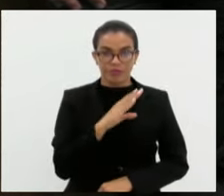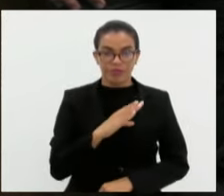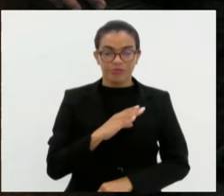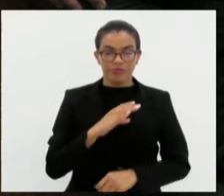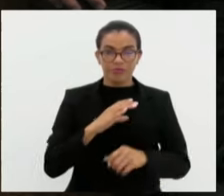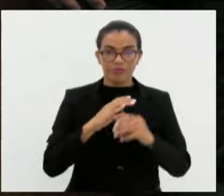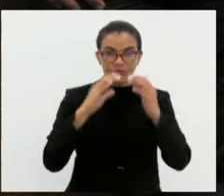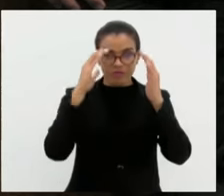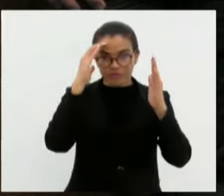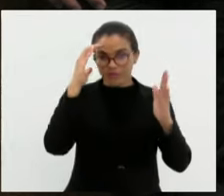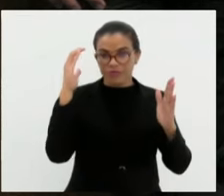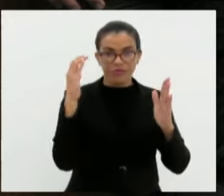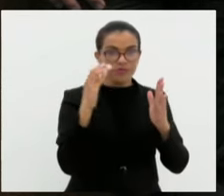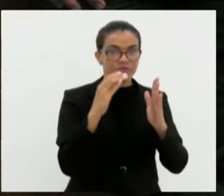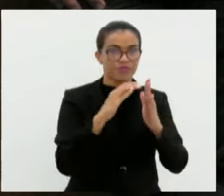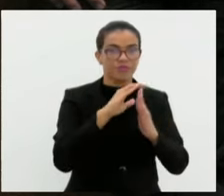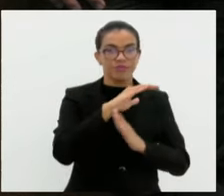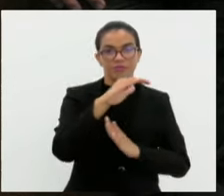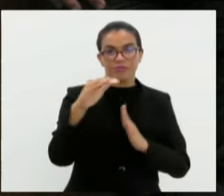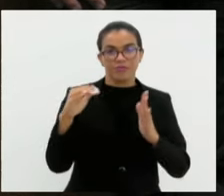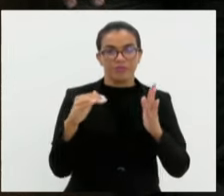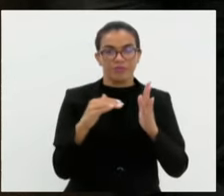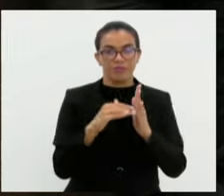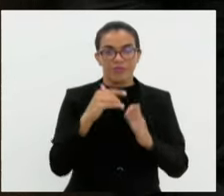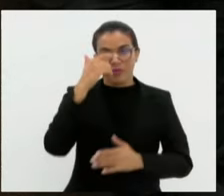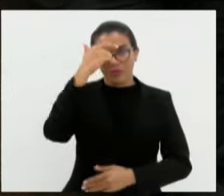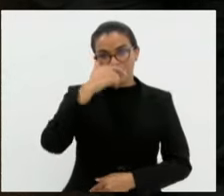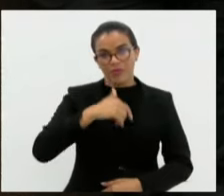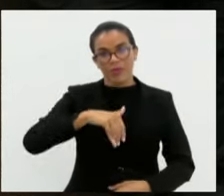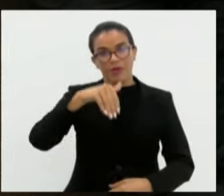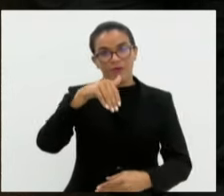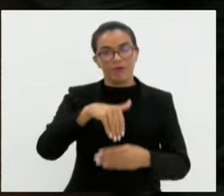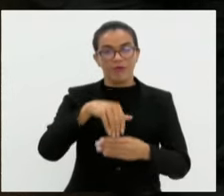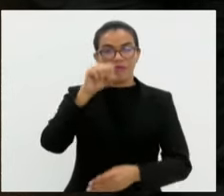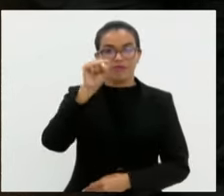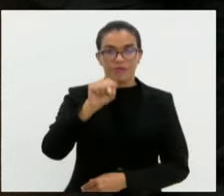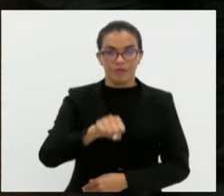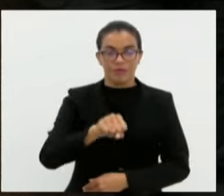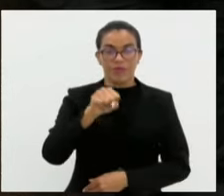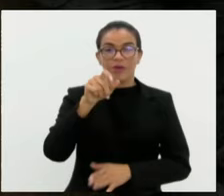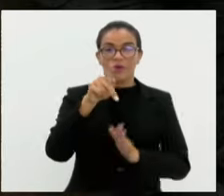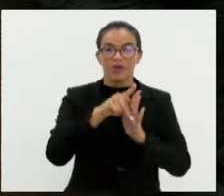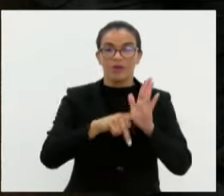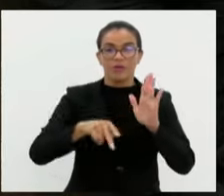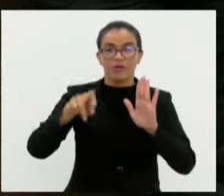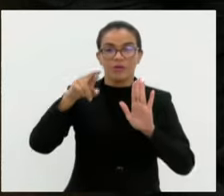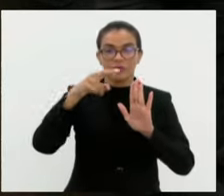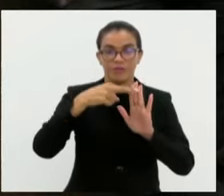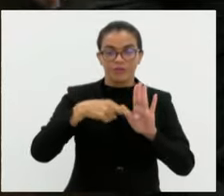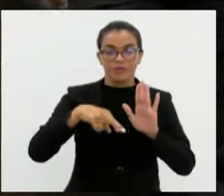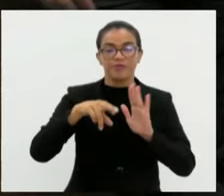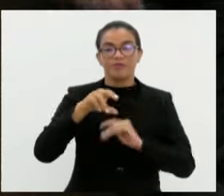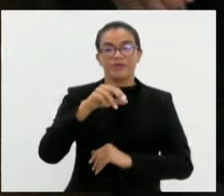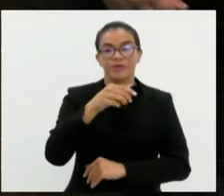cumprida integralmente. Eu voto sim ao projeto de resolução